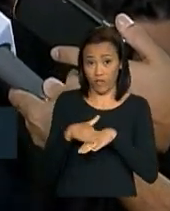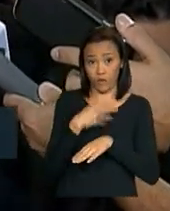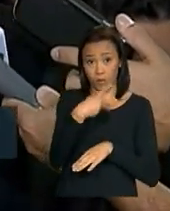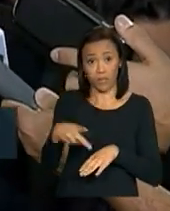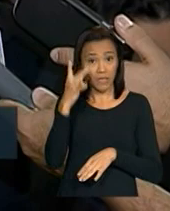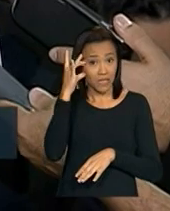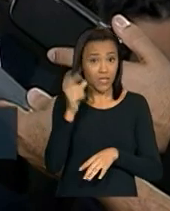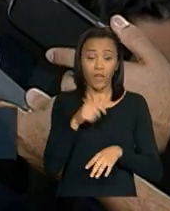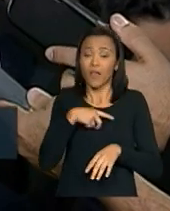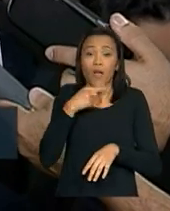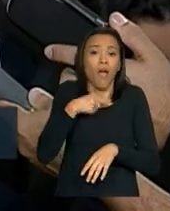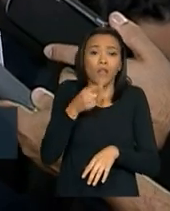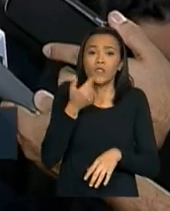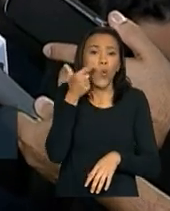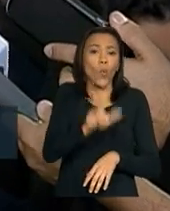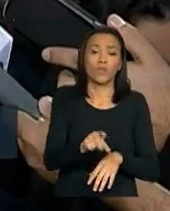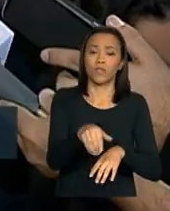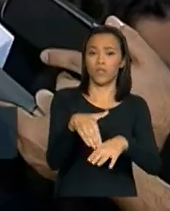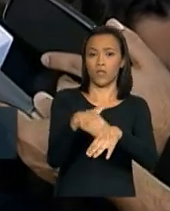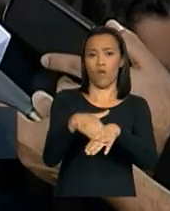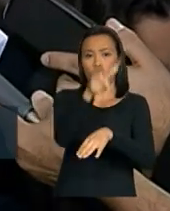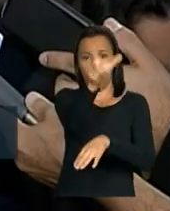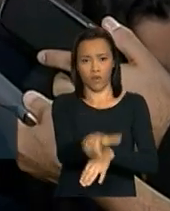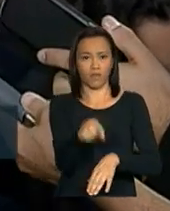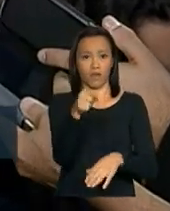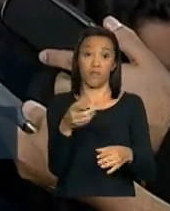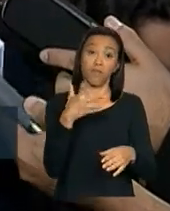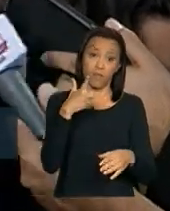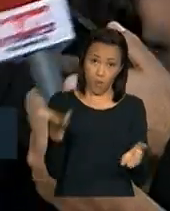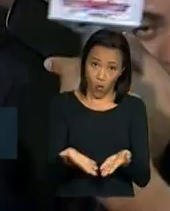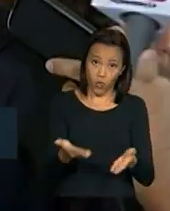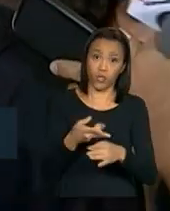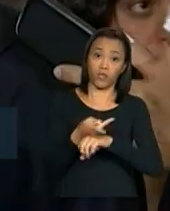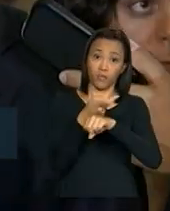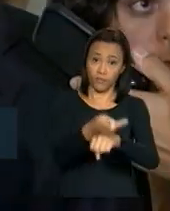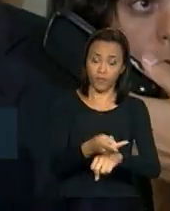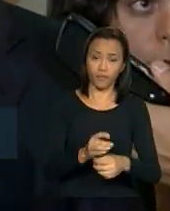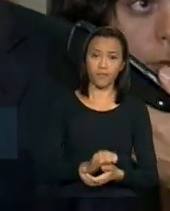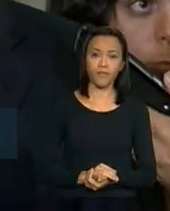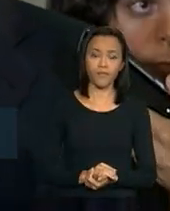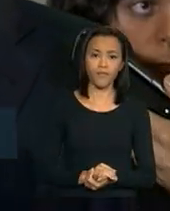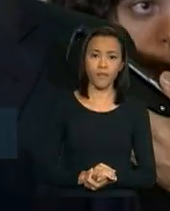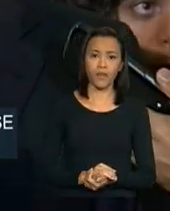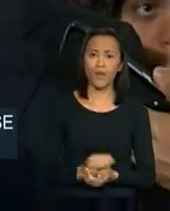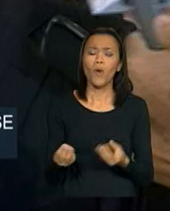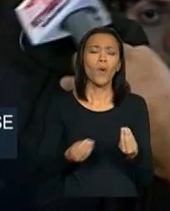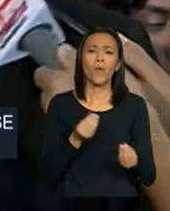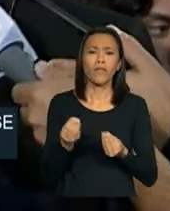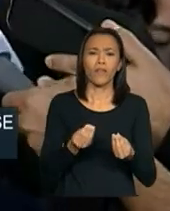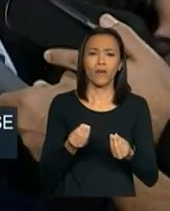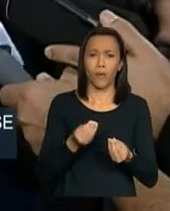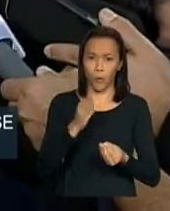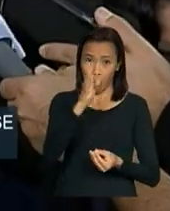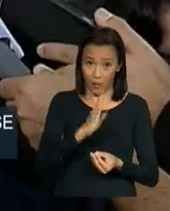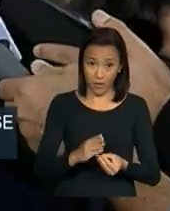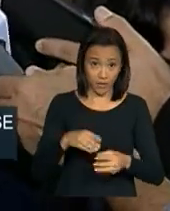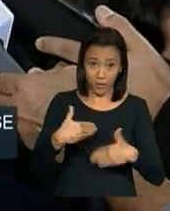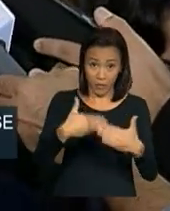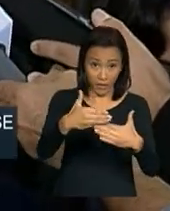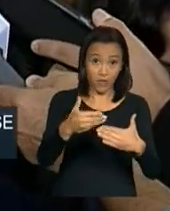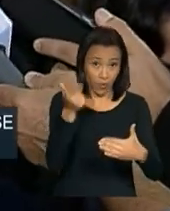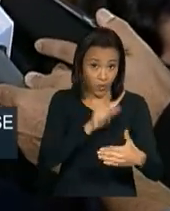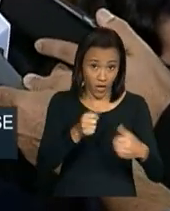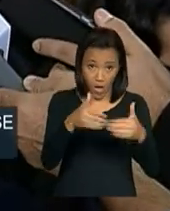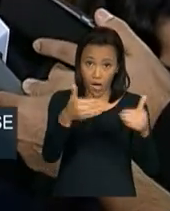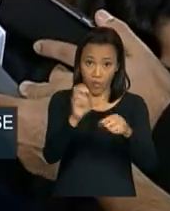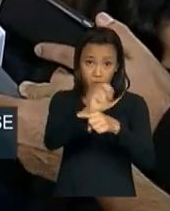foi possível, mas procurarei fazê-lo ainda hoje. Ministro, o país que não cresce gera emprego? Como é que faz essa mágica? É